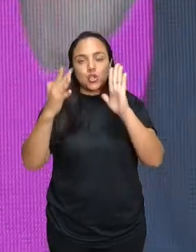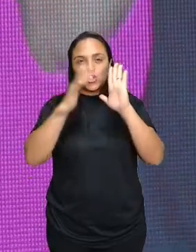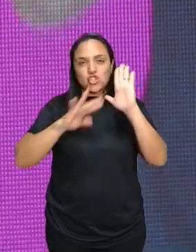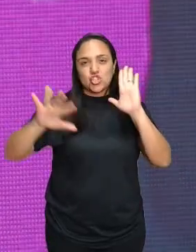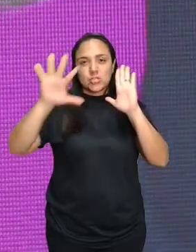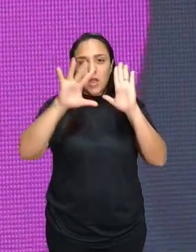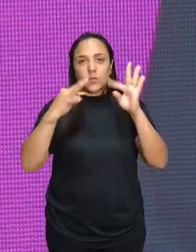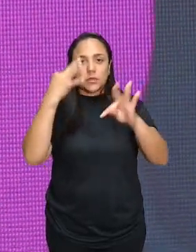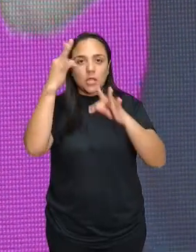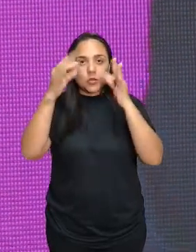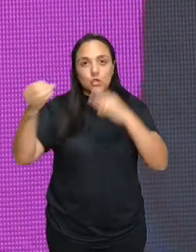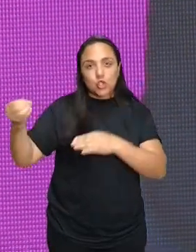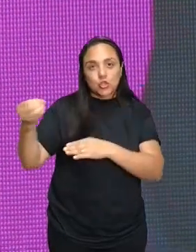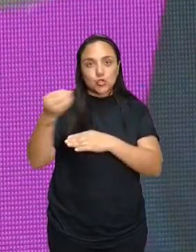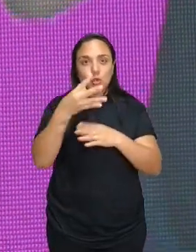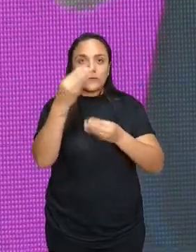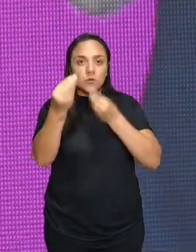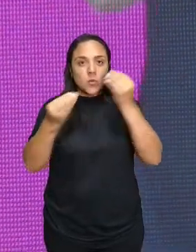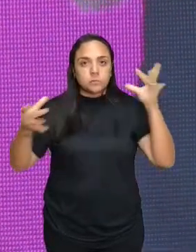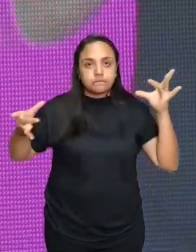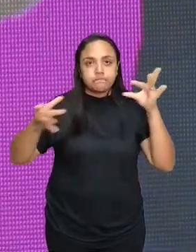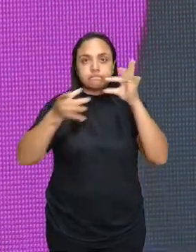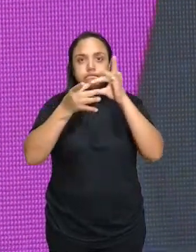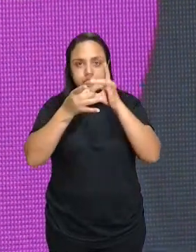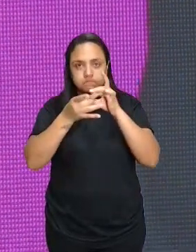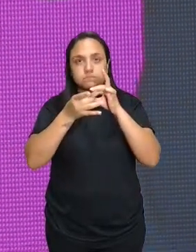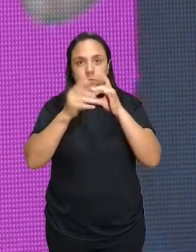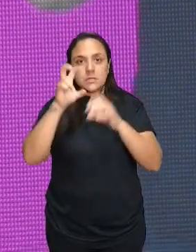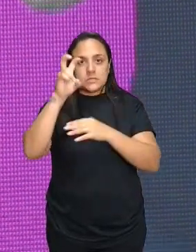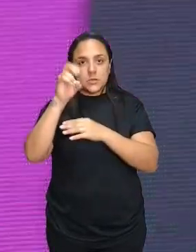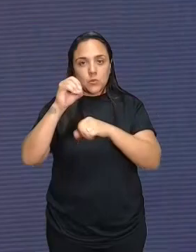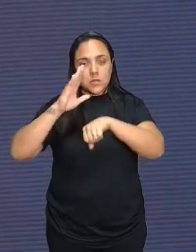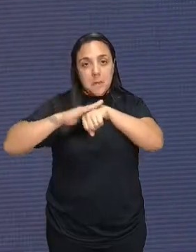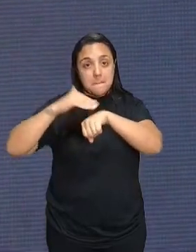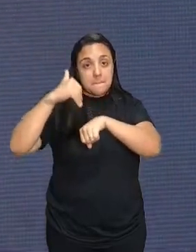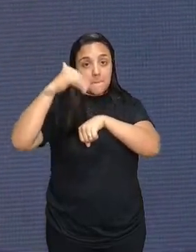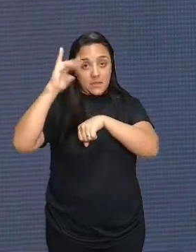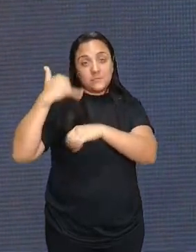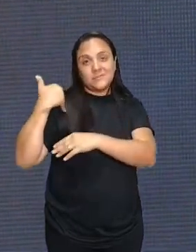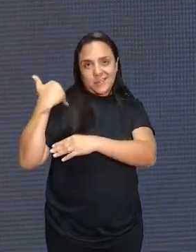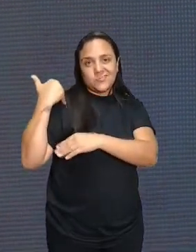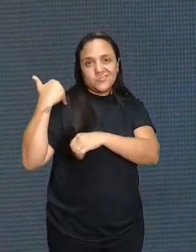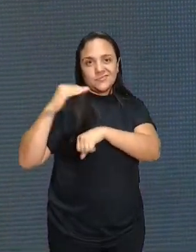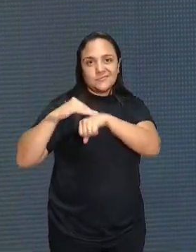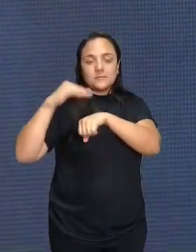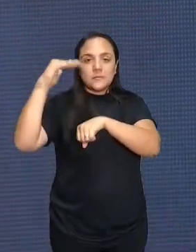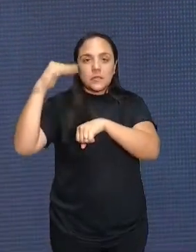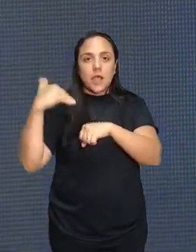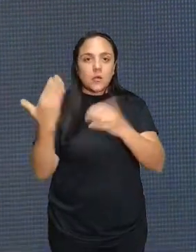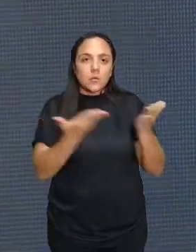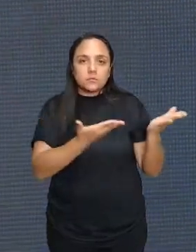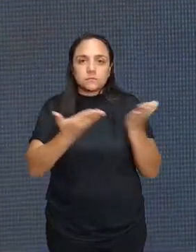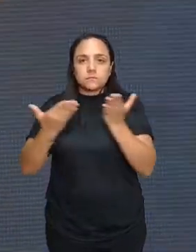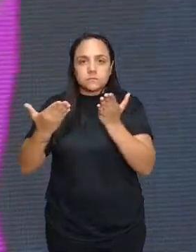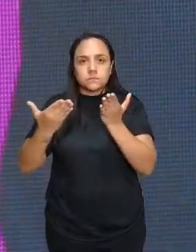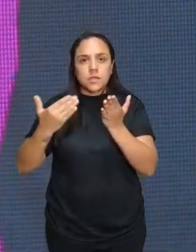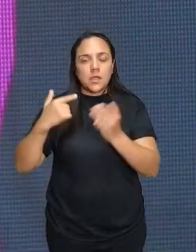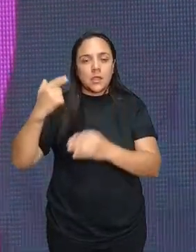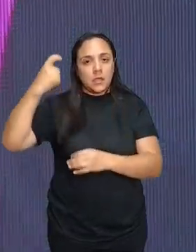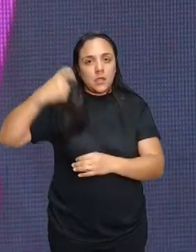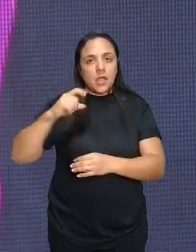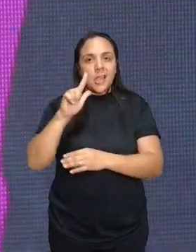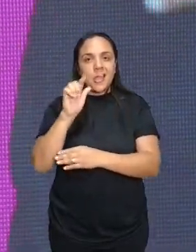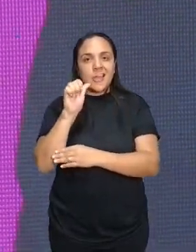tecnologias podem ser aliadas das pessoas 50 mais. E para começar, eu vou me apresentar. Eu sou a Gabriela, eu